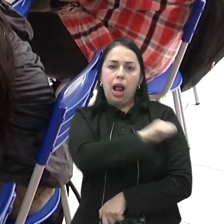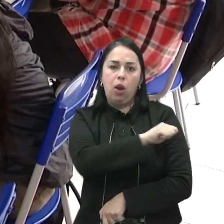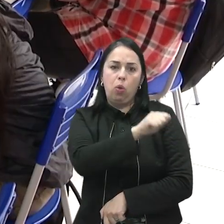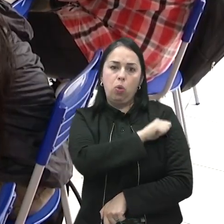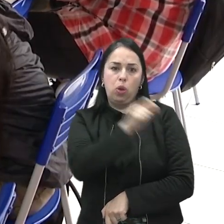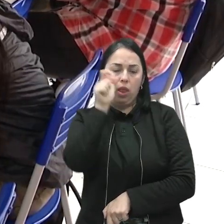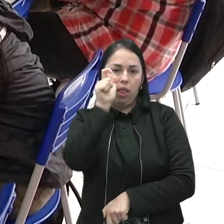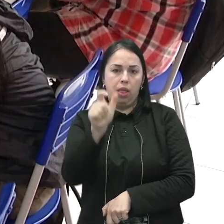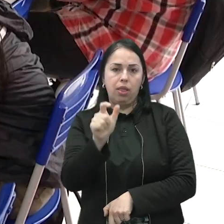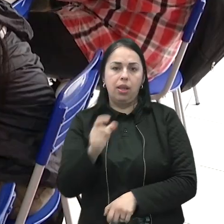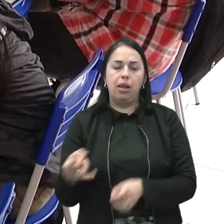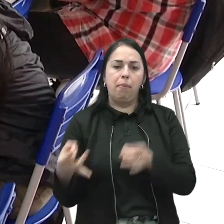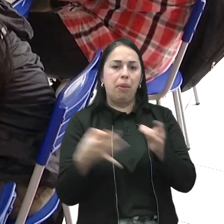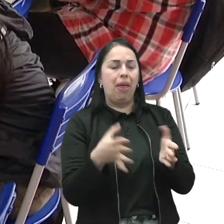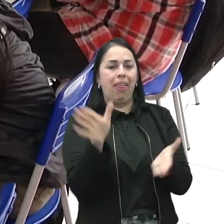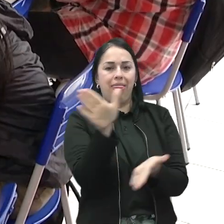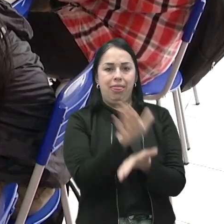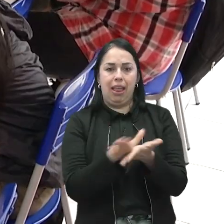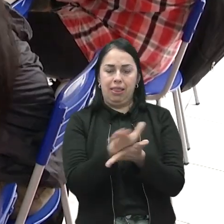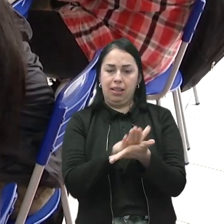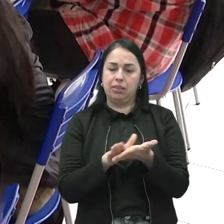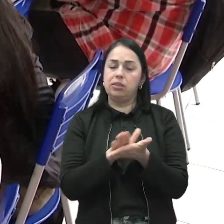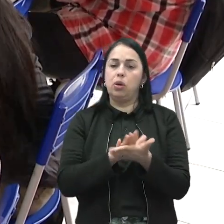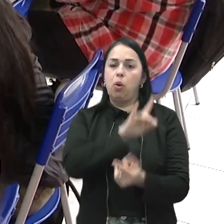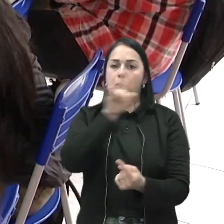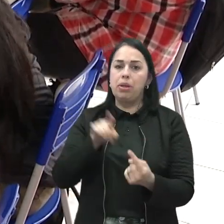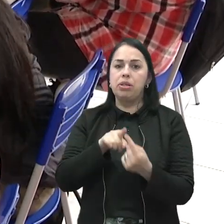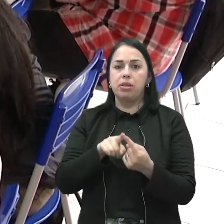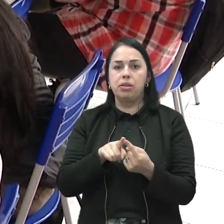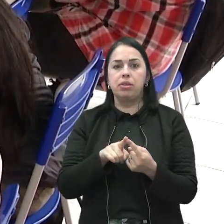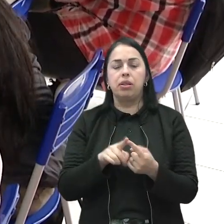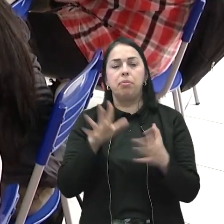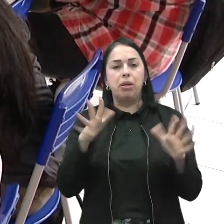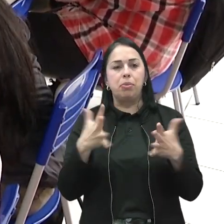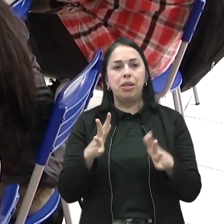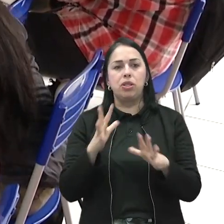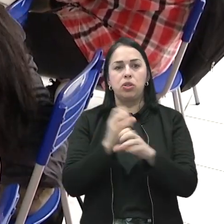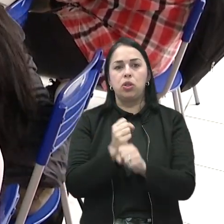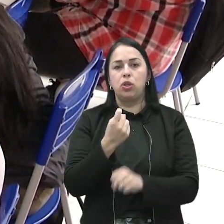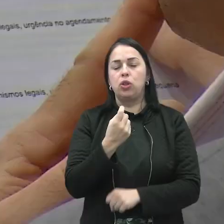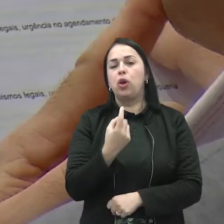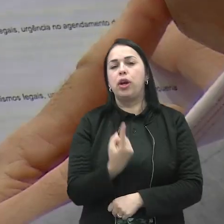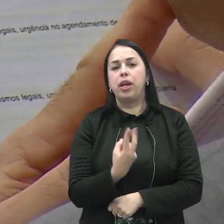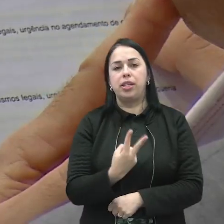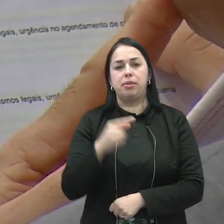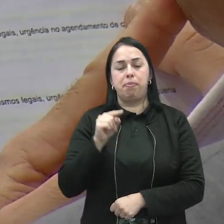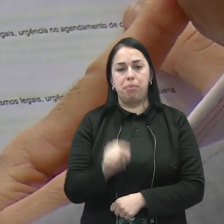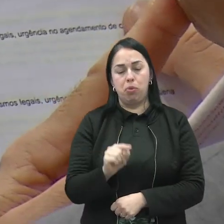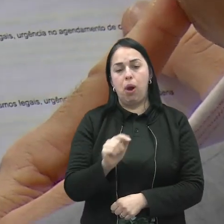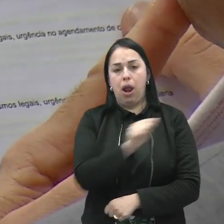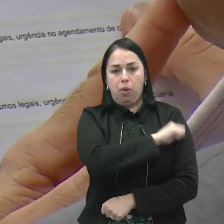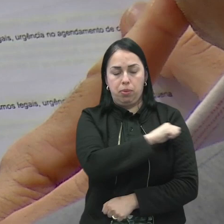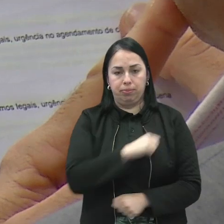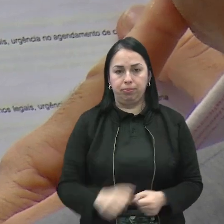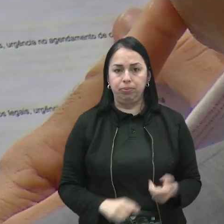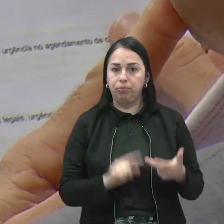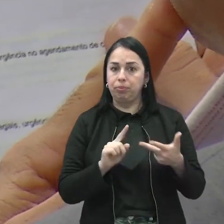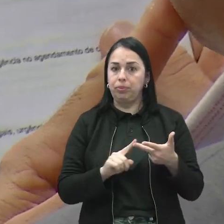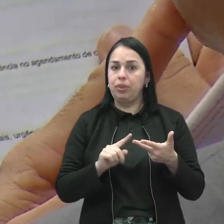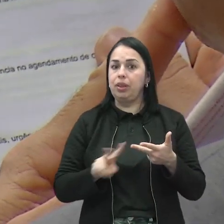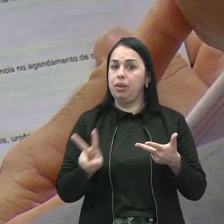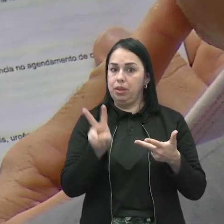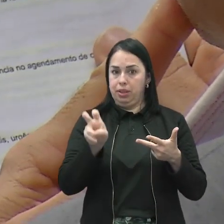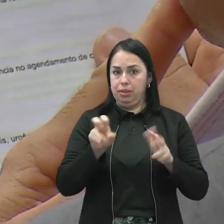e reduzir a evasão escolar. O intuito é atender até 2.000 estudantes. Ainda no tema da